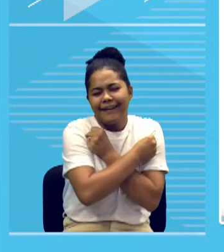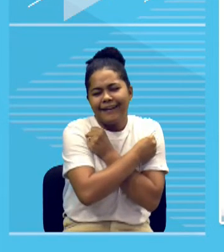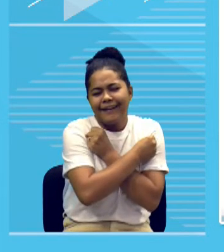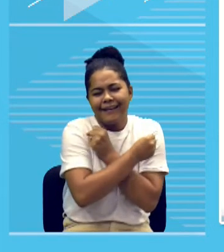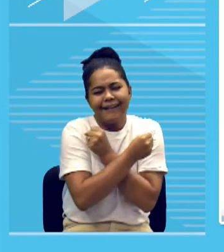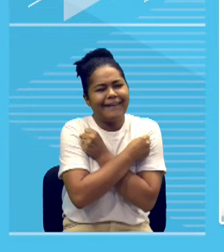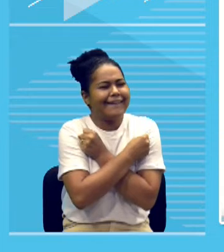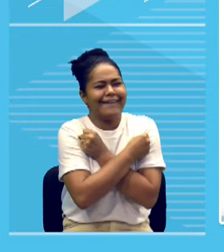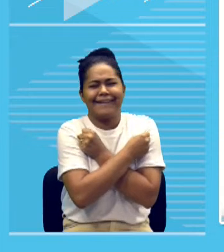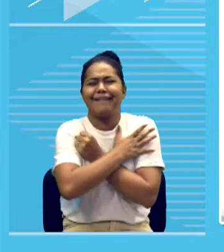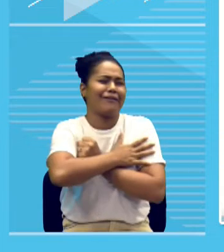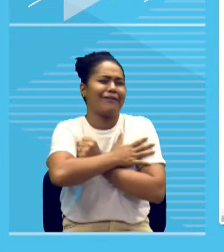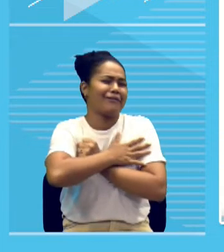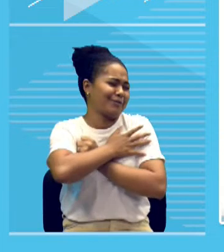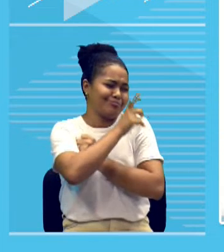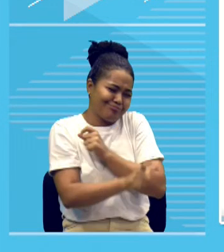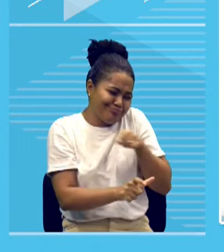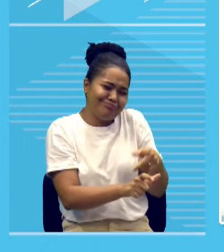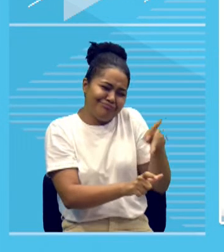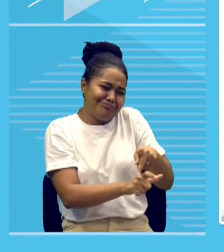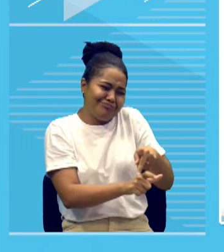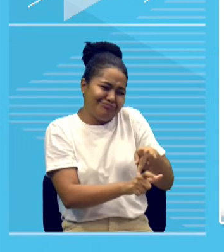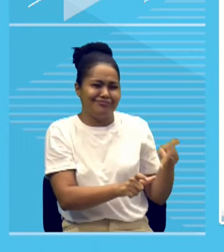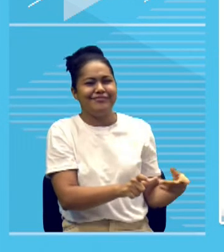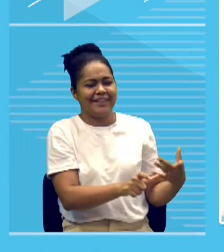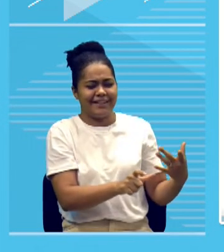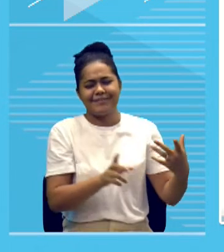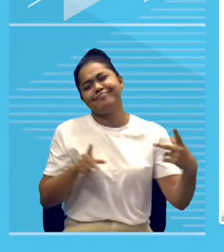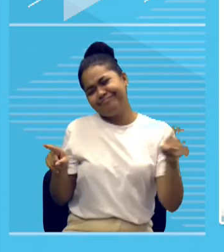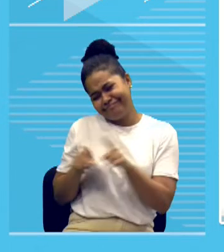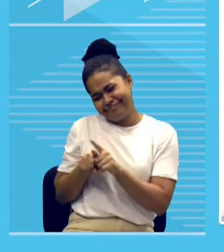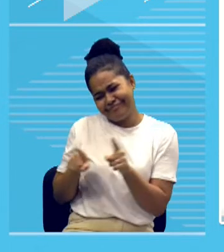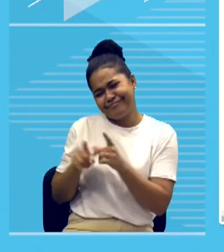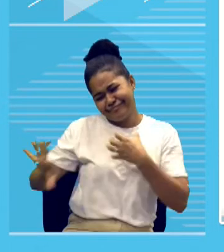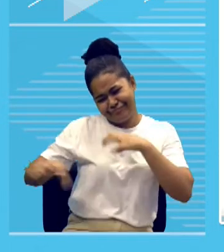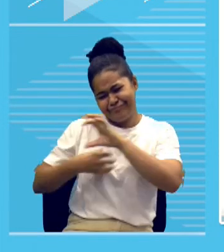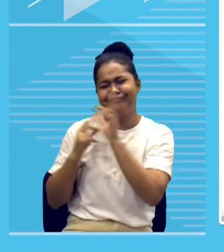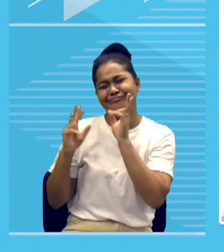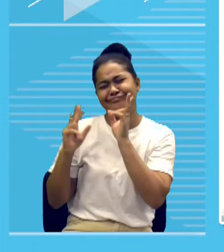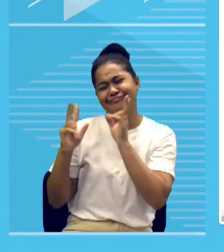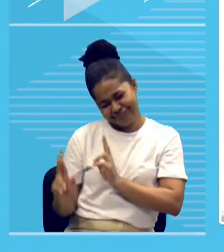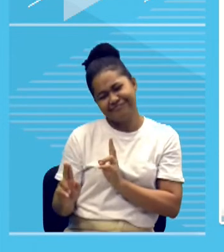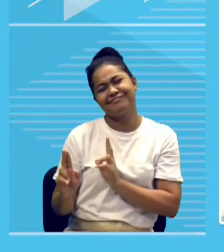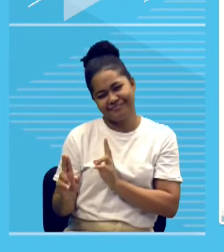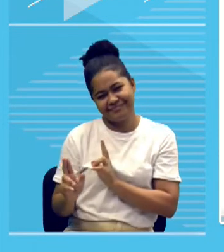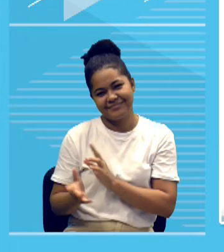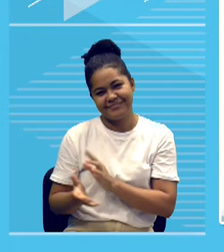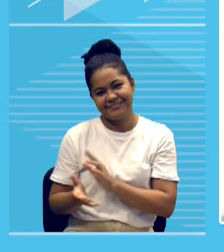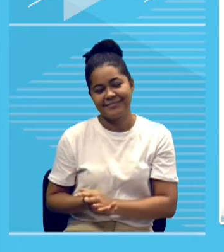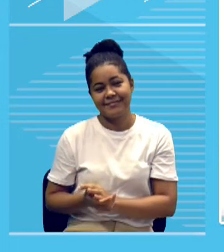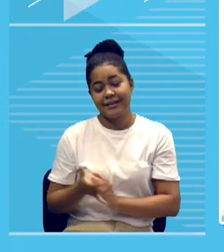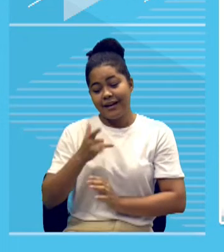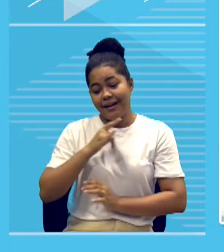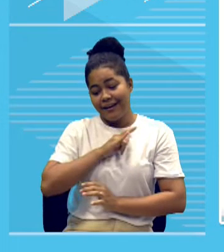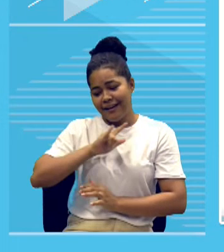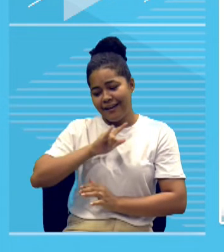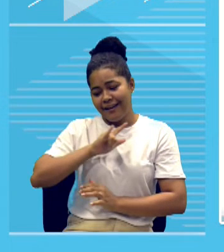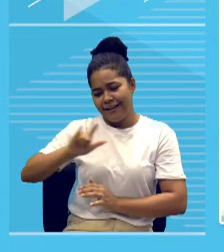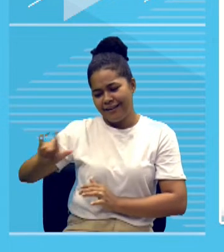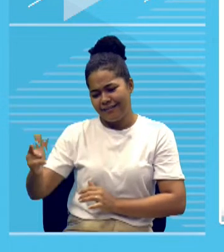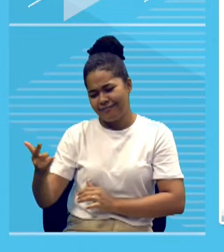Adriano gostou de ti Abrir também gosto de ti Ismael oi oi amor a primeira